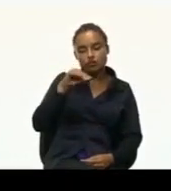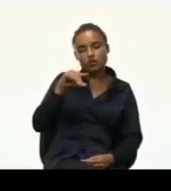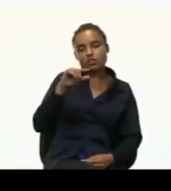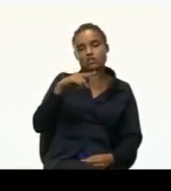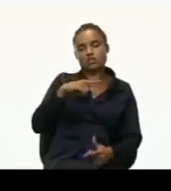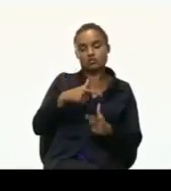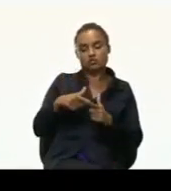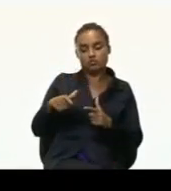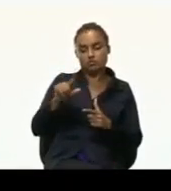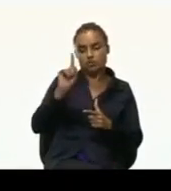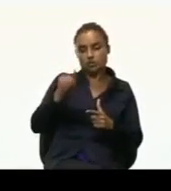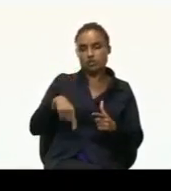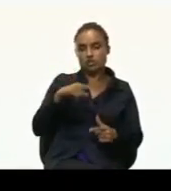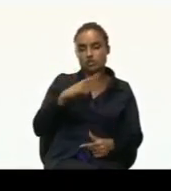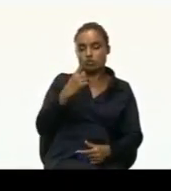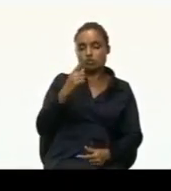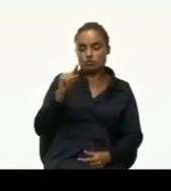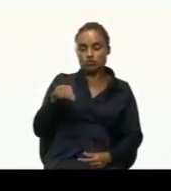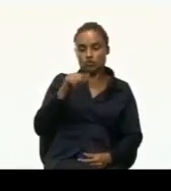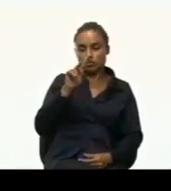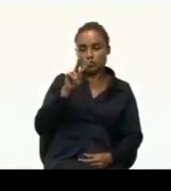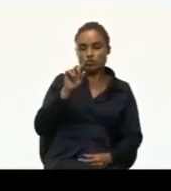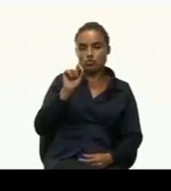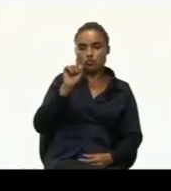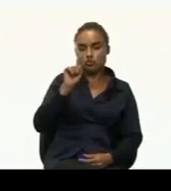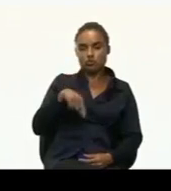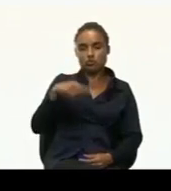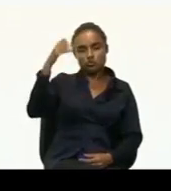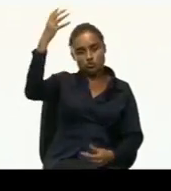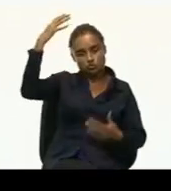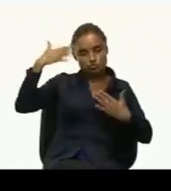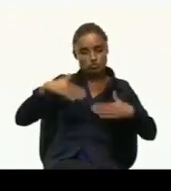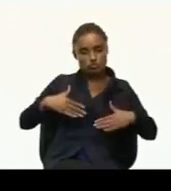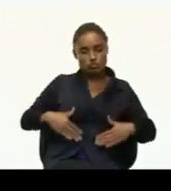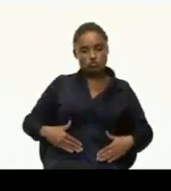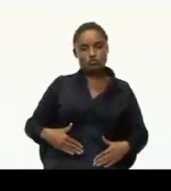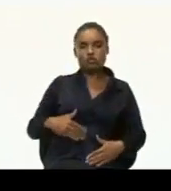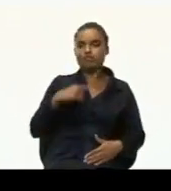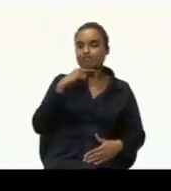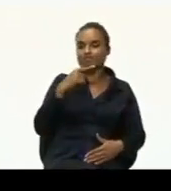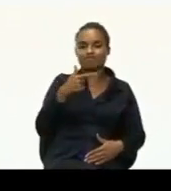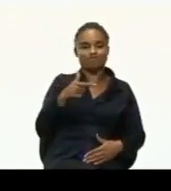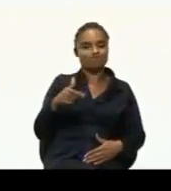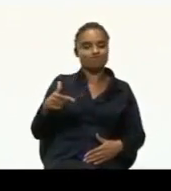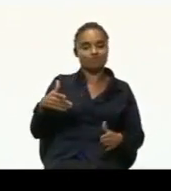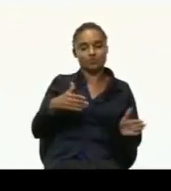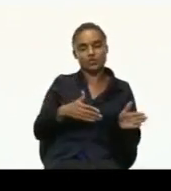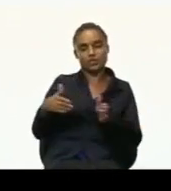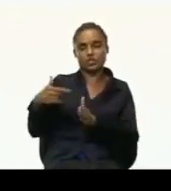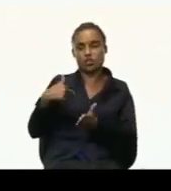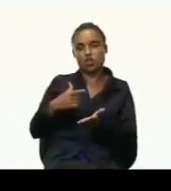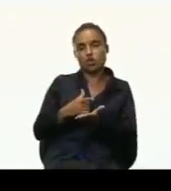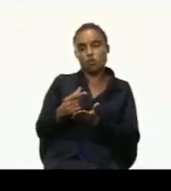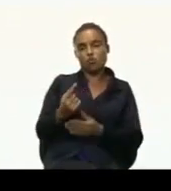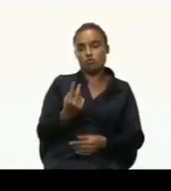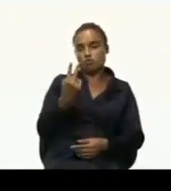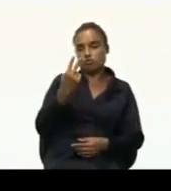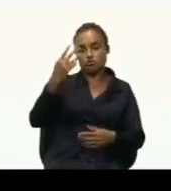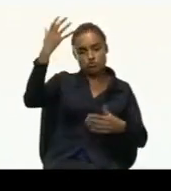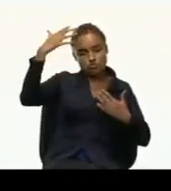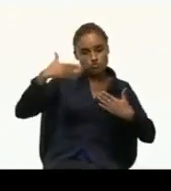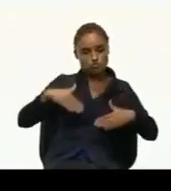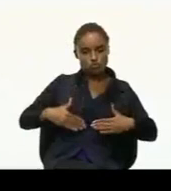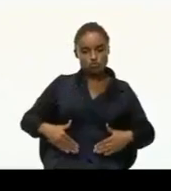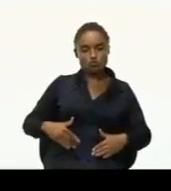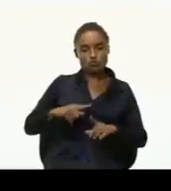ter 1,2. Então, 1,2 chuveiro não existe. Então, compro 2 chuveiros, tá bom? Redondo para